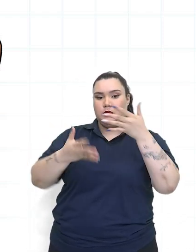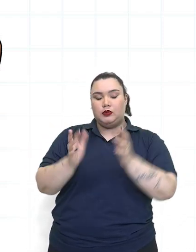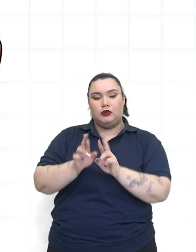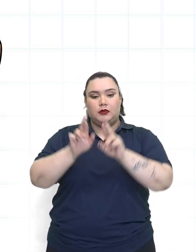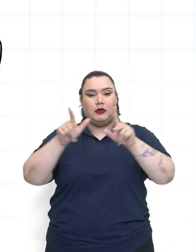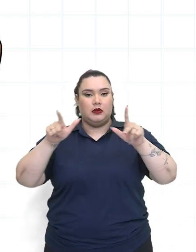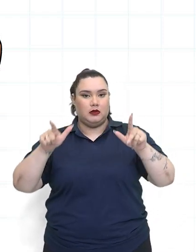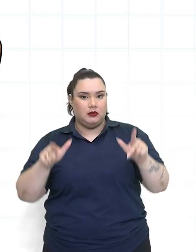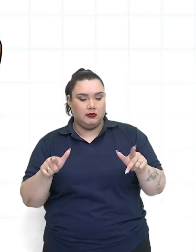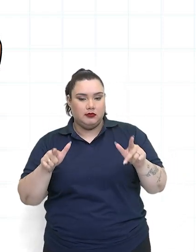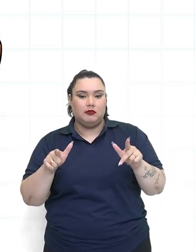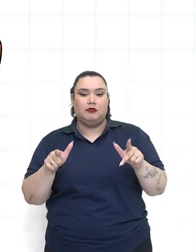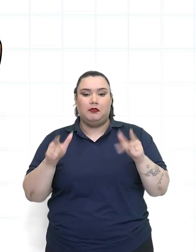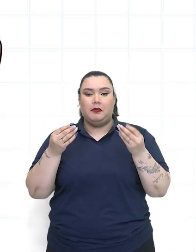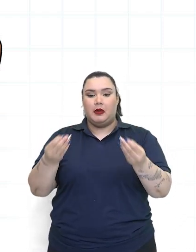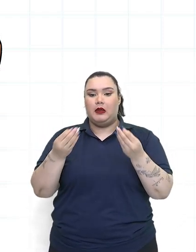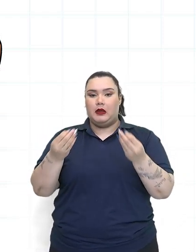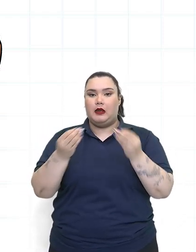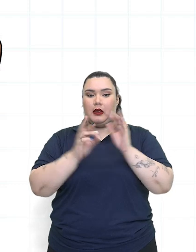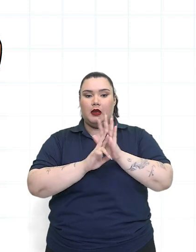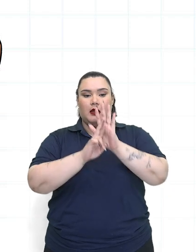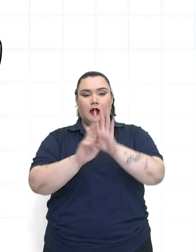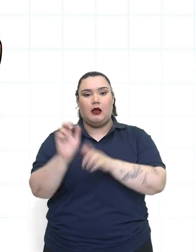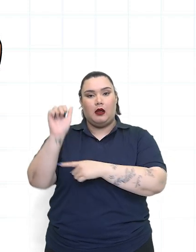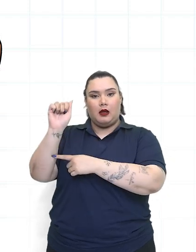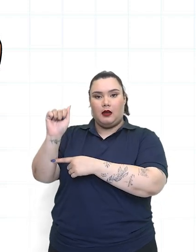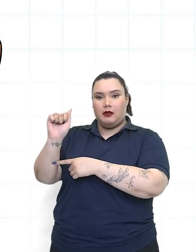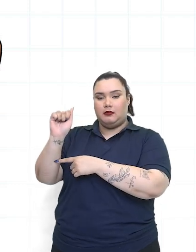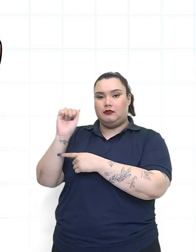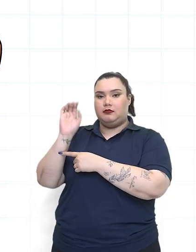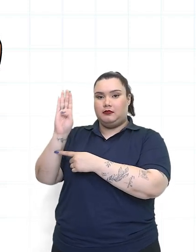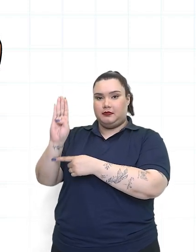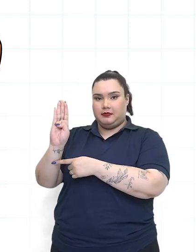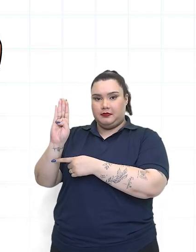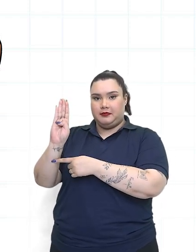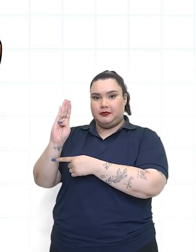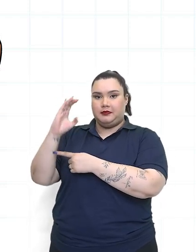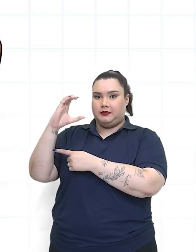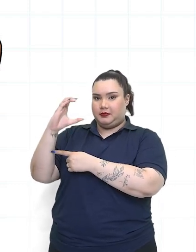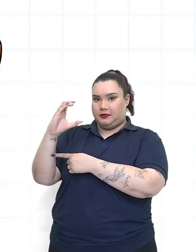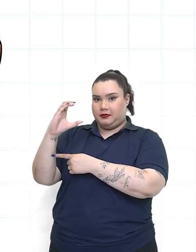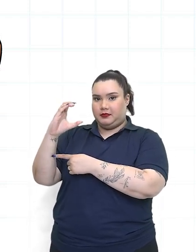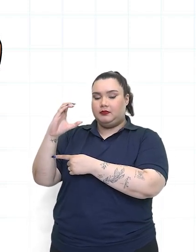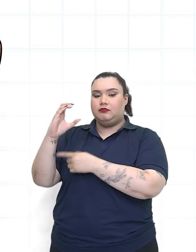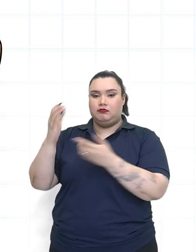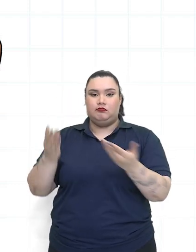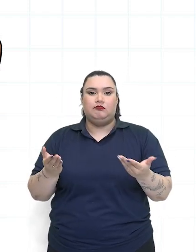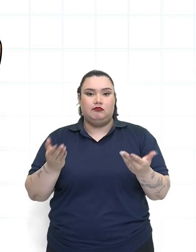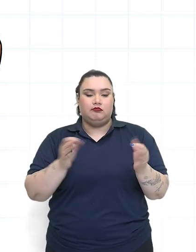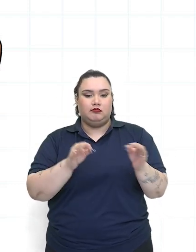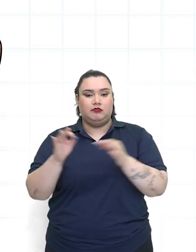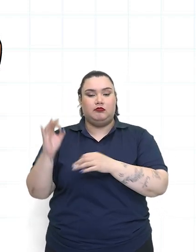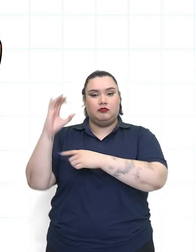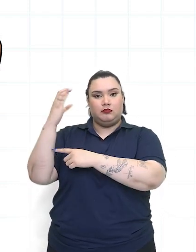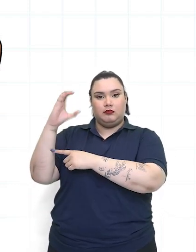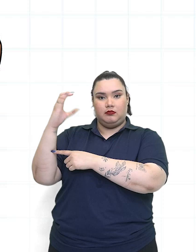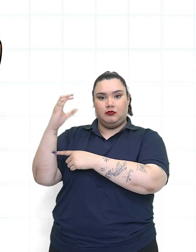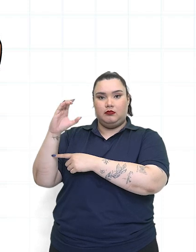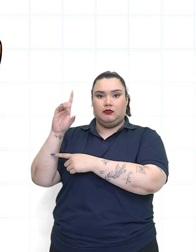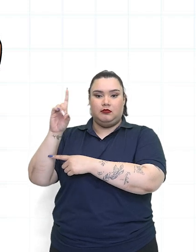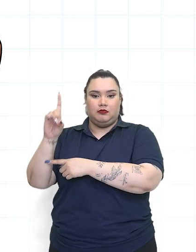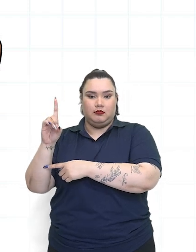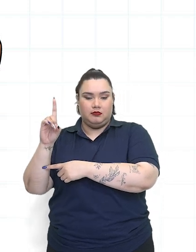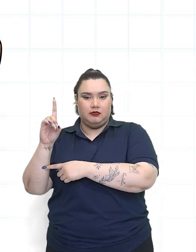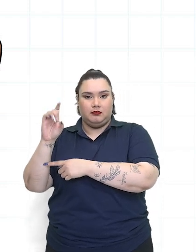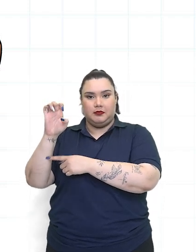diferente, né, para representar a letra A letra B, a letra C, né, o C cedilha, o